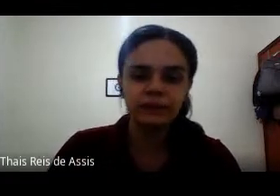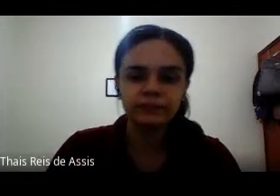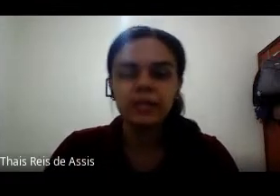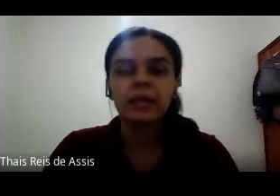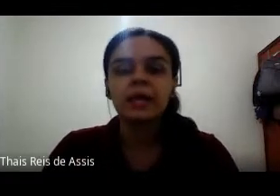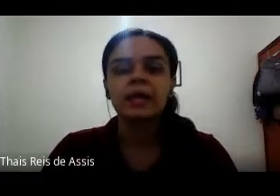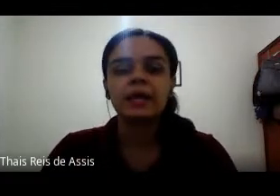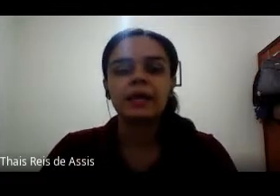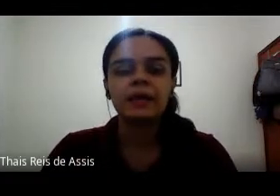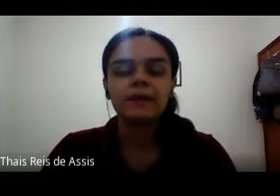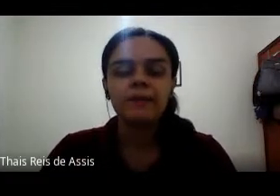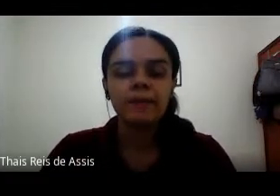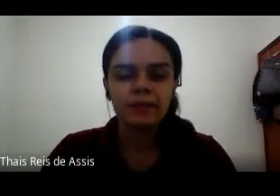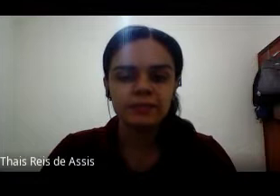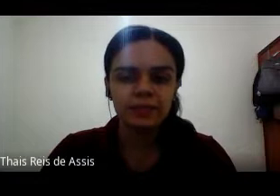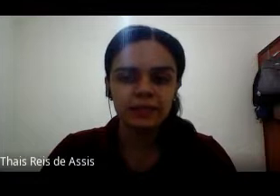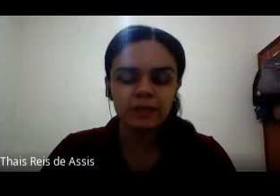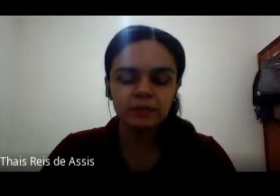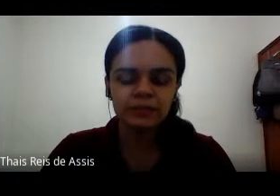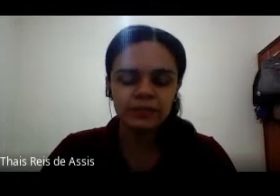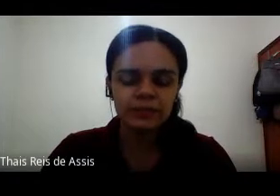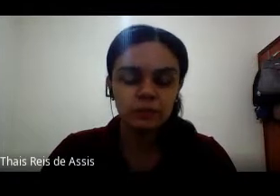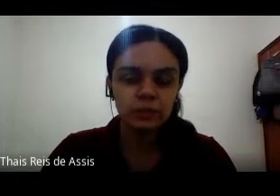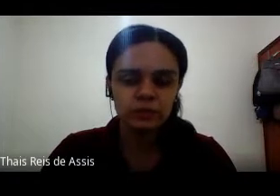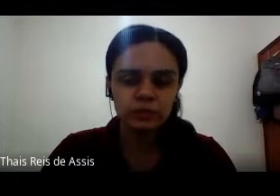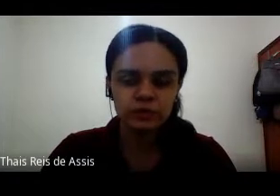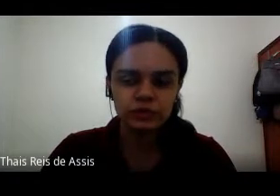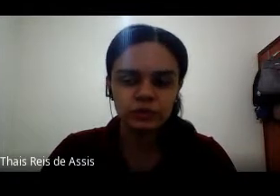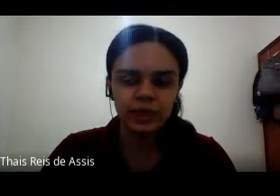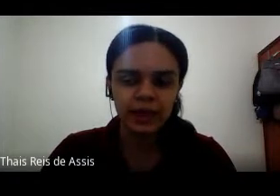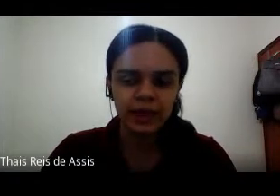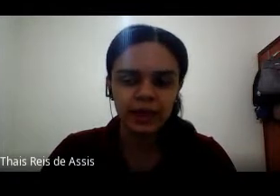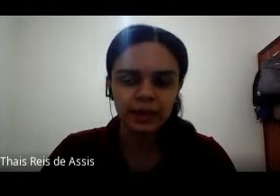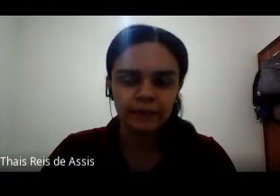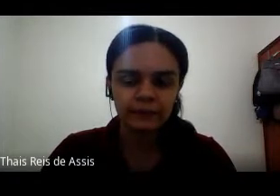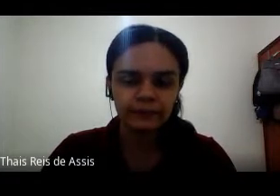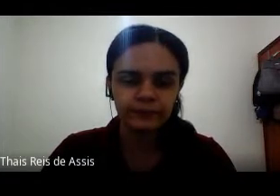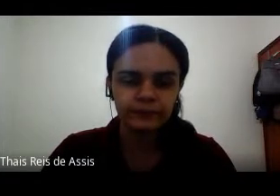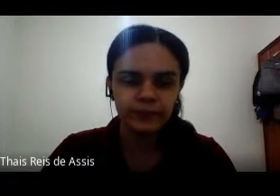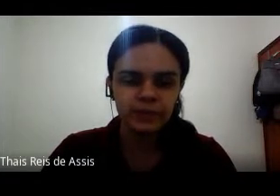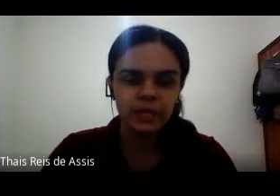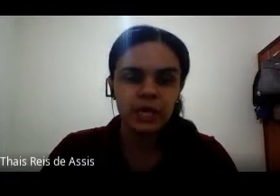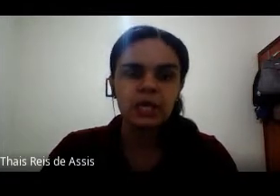aula. Uma coisa também que tem sido muito discutido é a